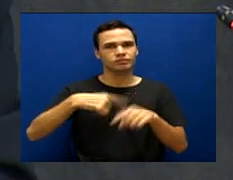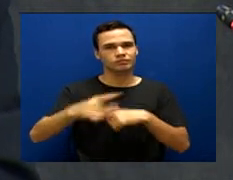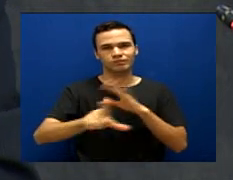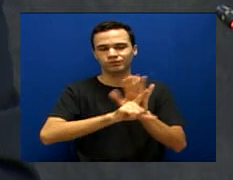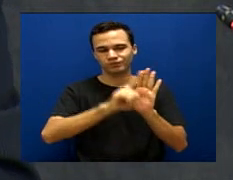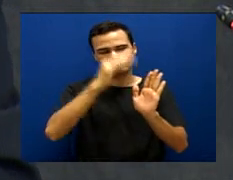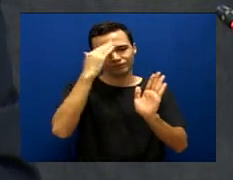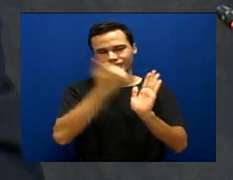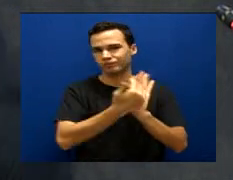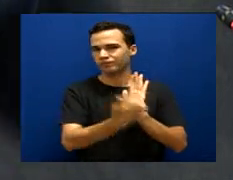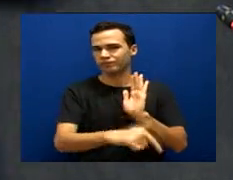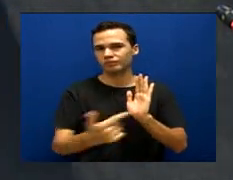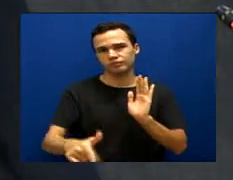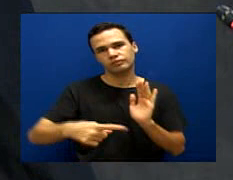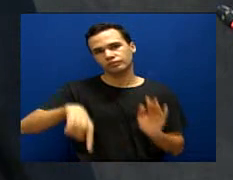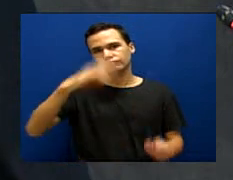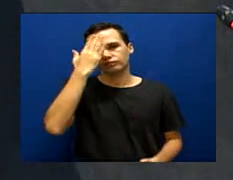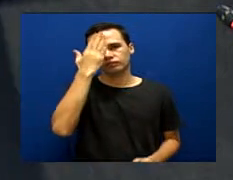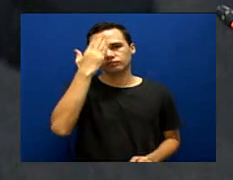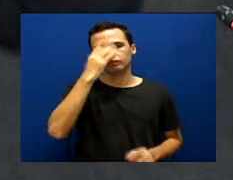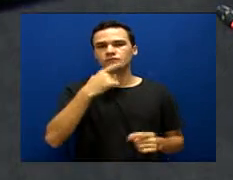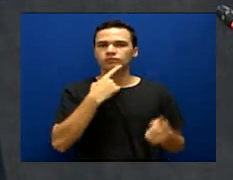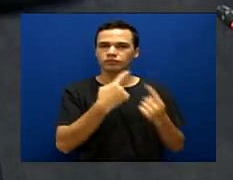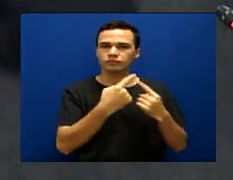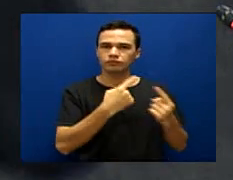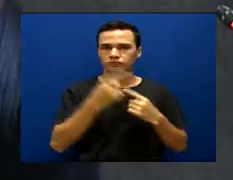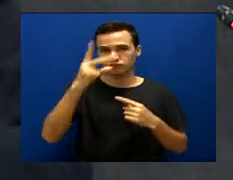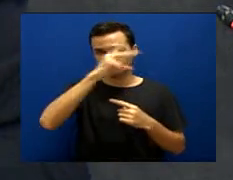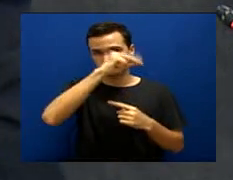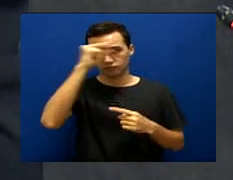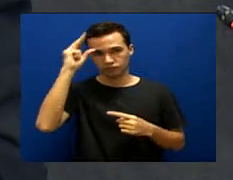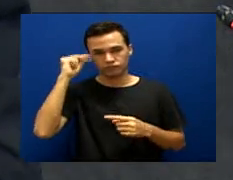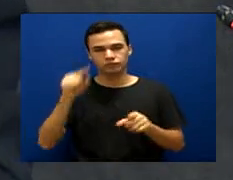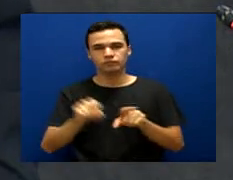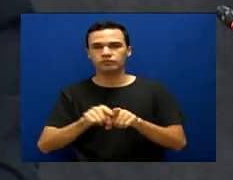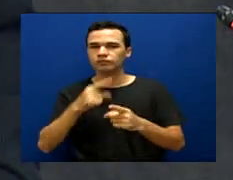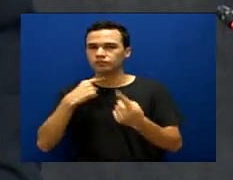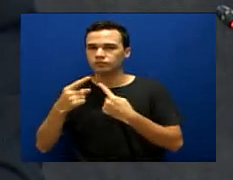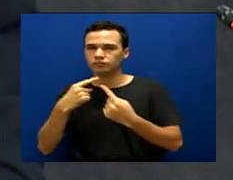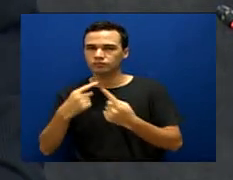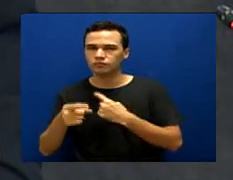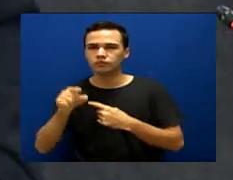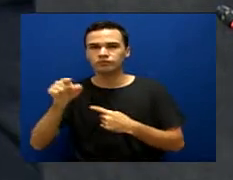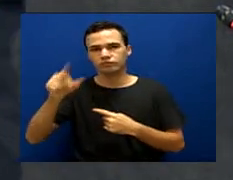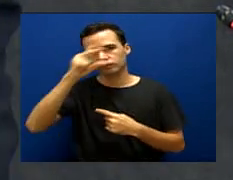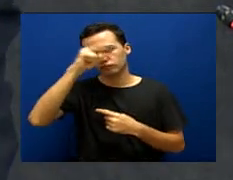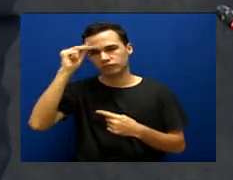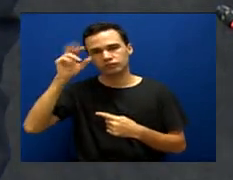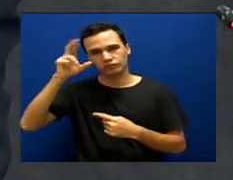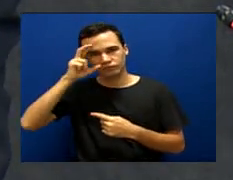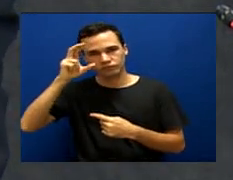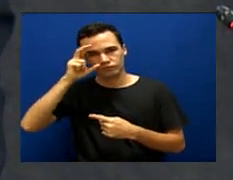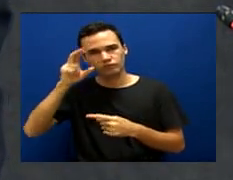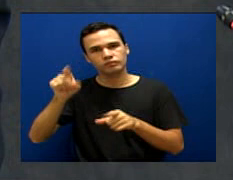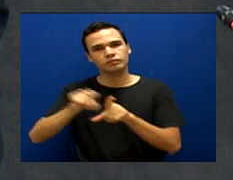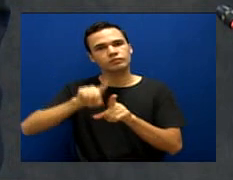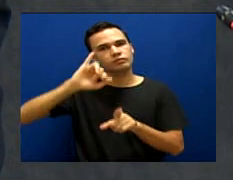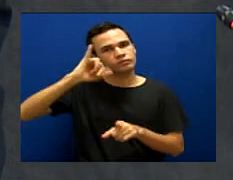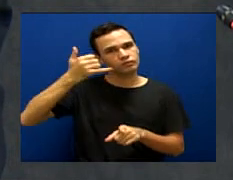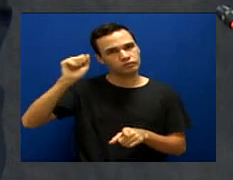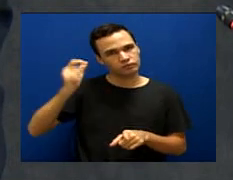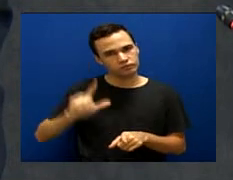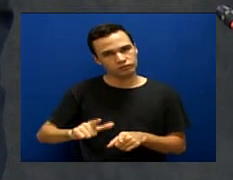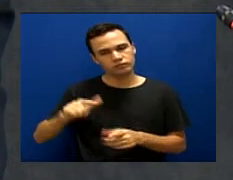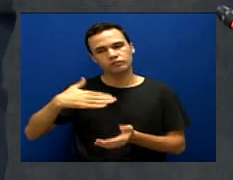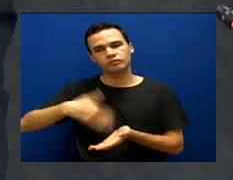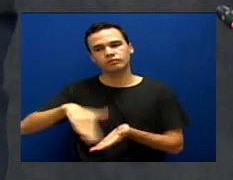inconstitucional, sabemos disso, conversamos já com a Prefeitura, tivemos a oportunidade de conversar com o prefeito, com a GSE, e com o